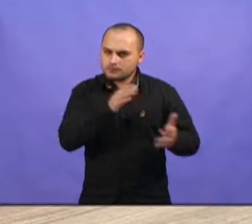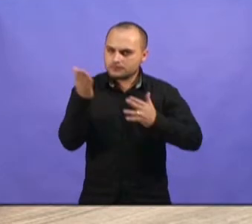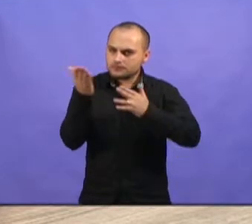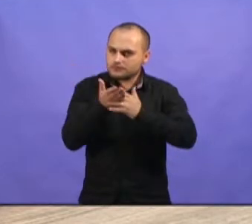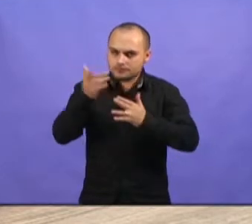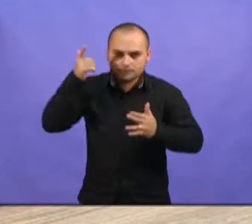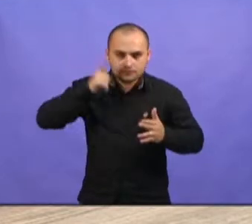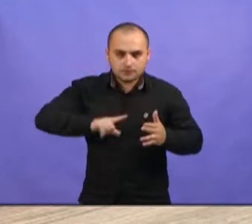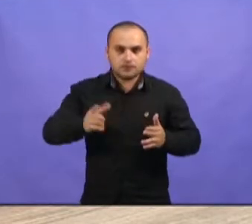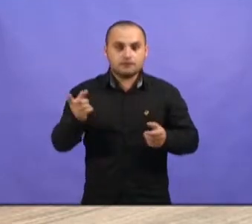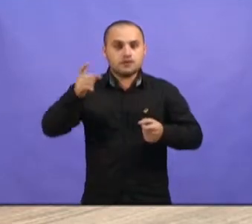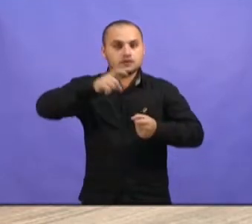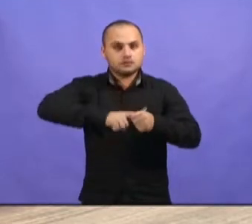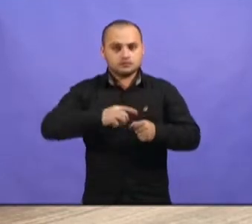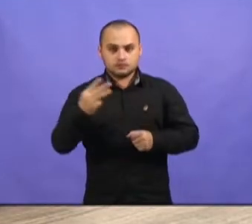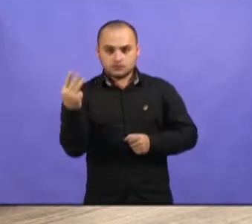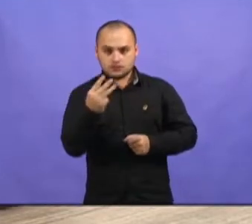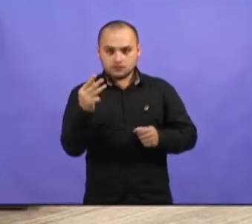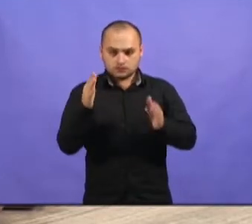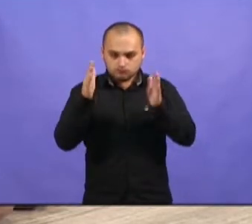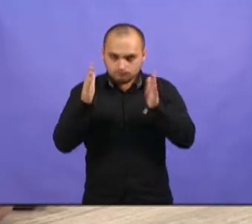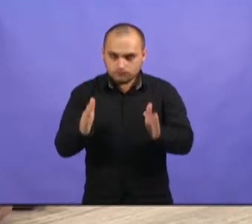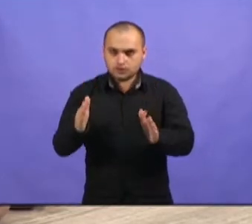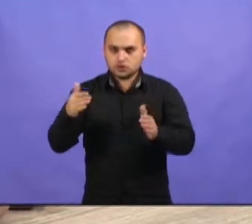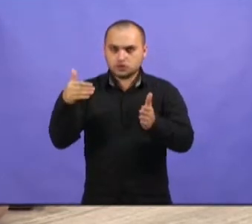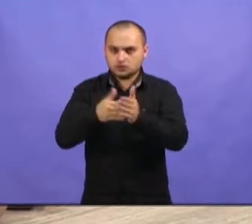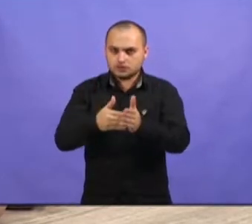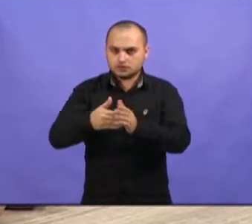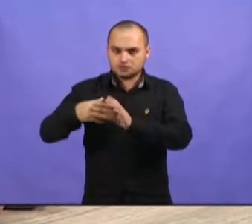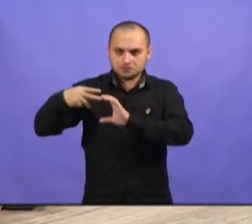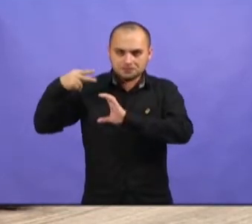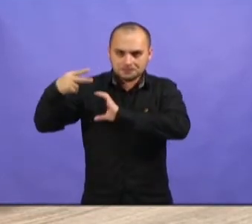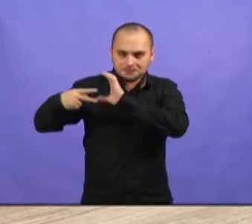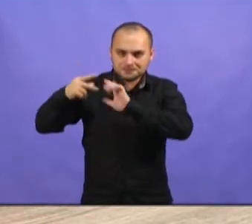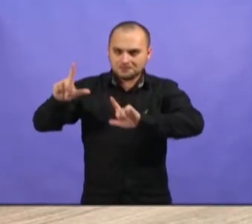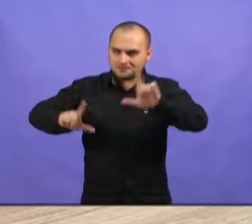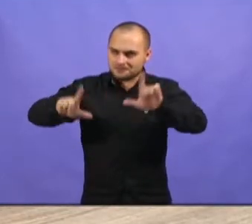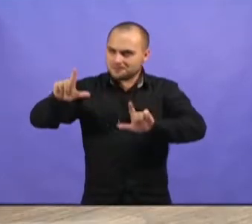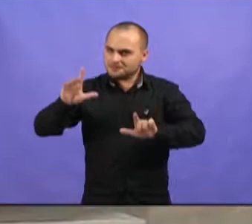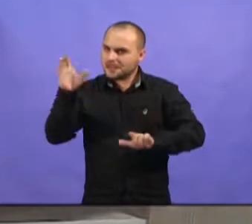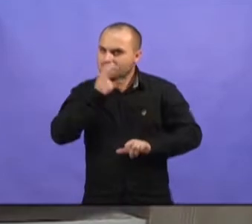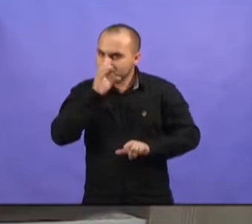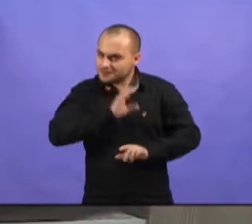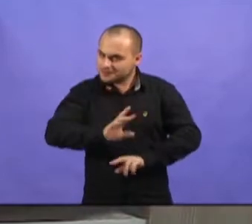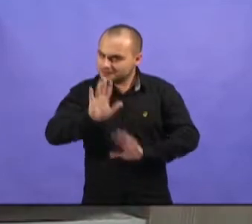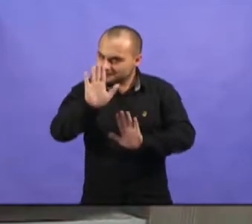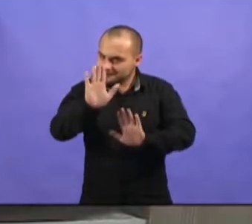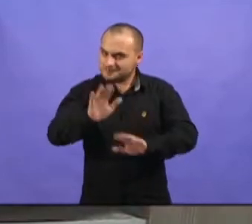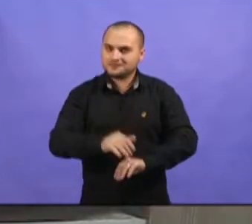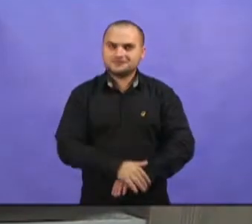voltamos com o terceiro e último bloco do Câmara Aberta. Até já!